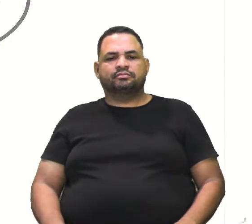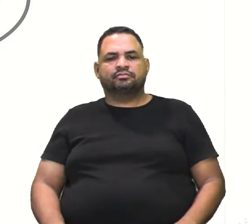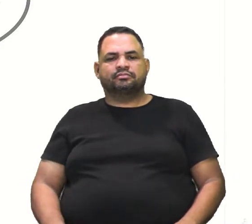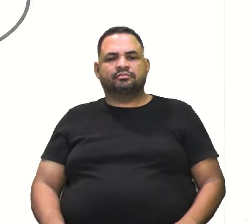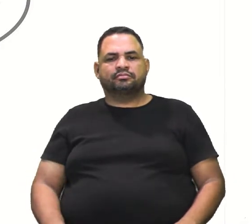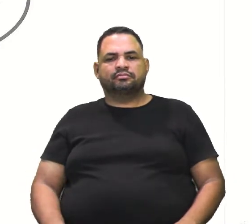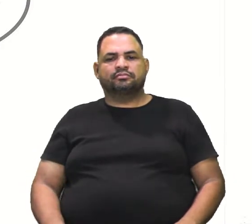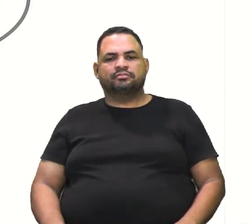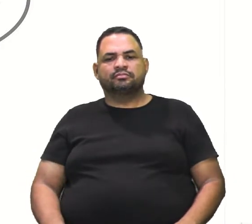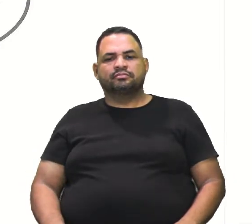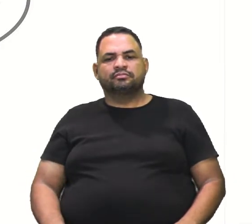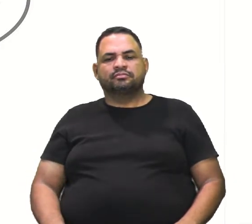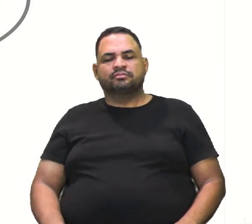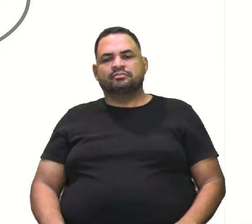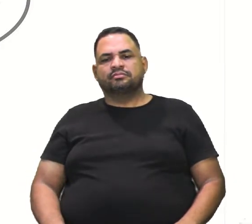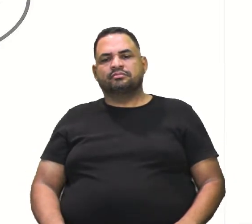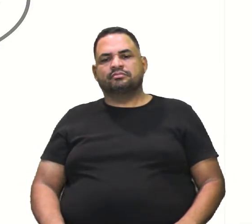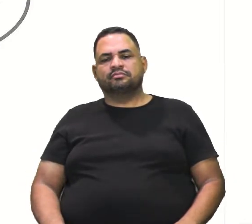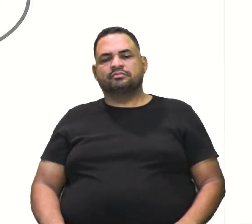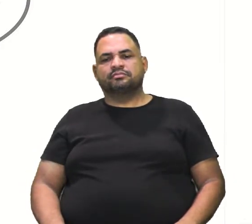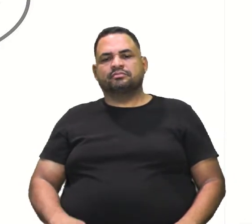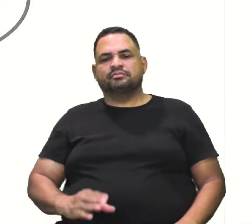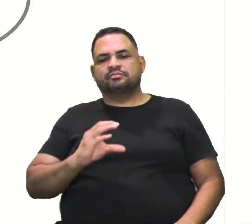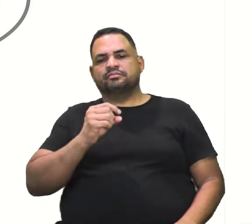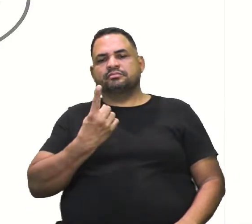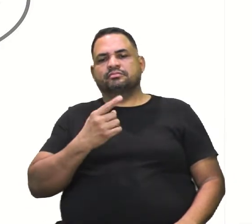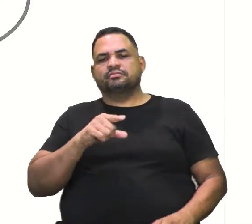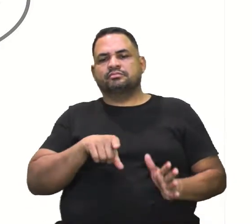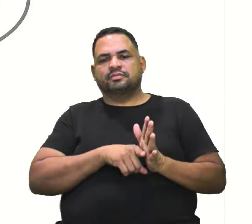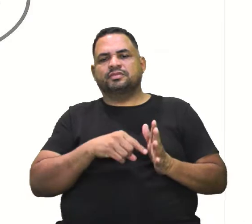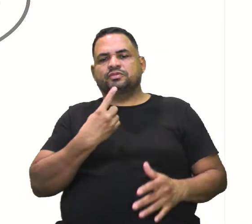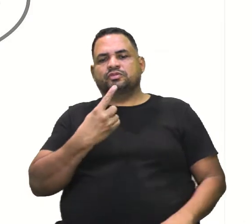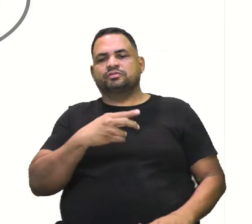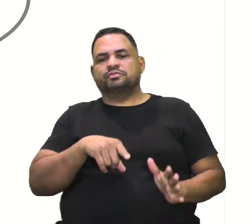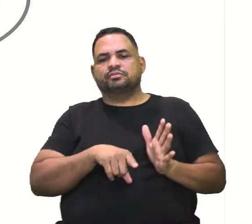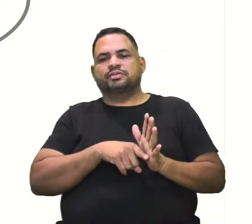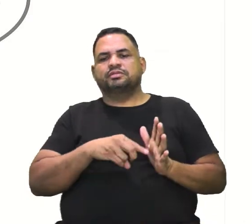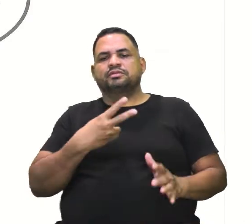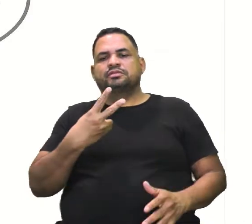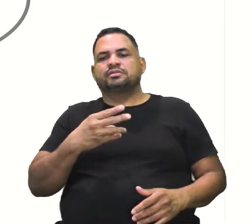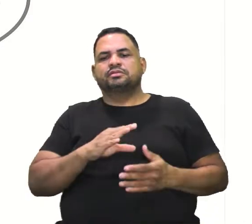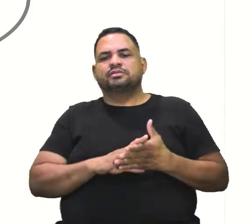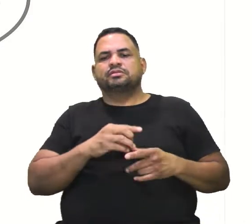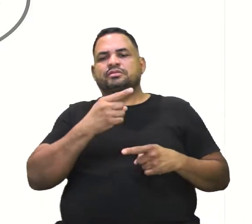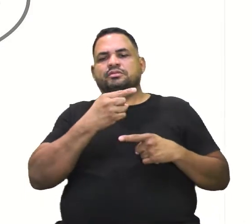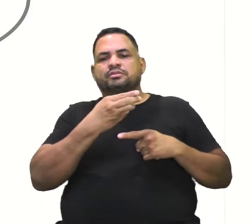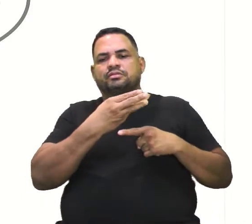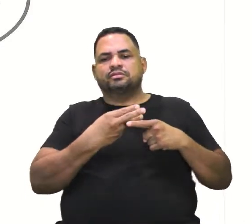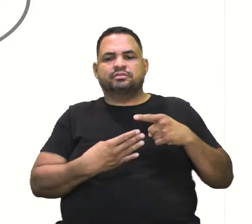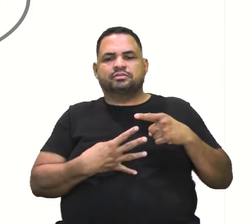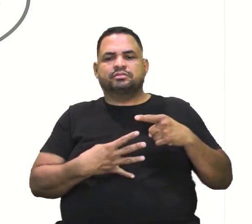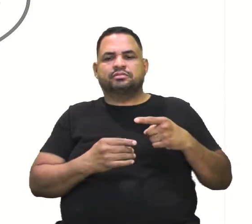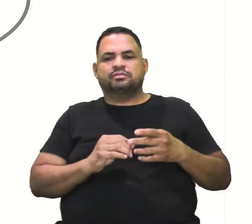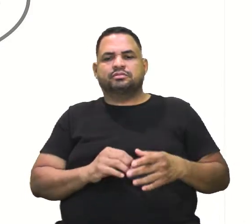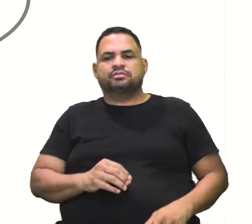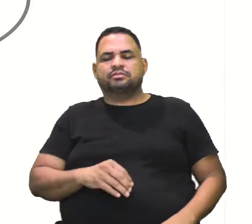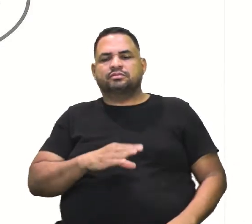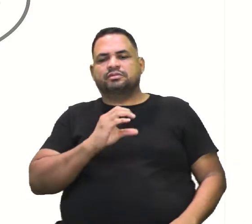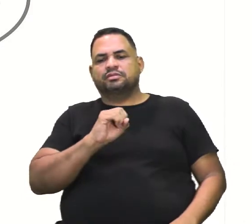né, 0, 1, 2, tananã, aqui já vai ficar o menos 1, o menos 2, aqui vai ficar as frações, ó, 3